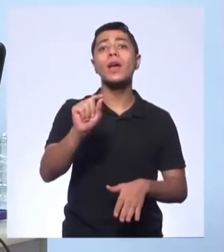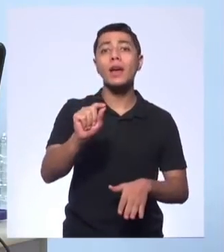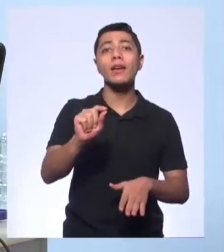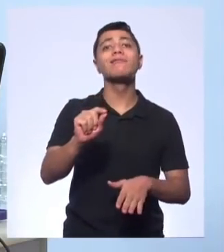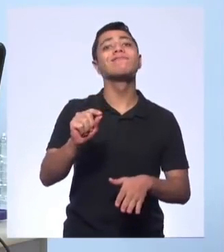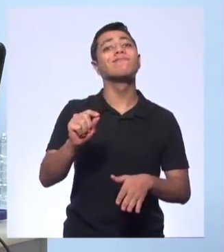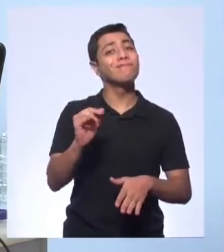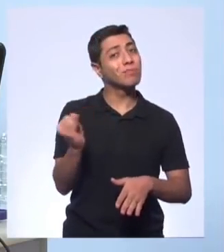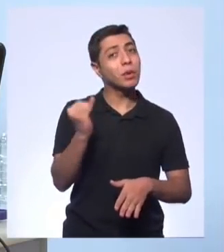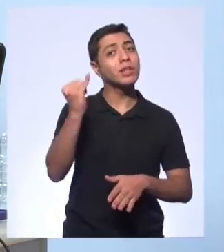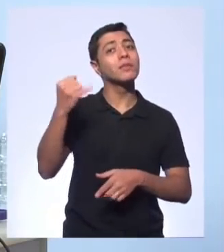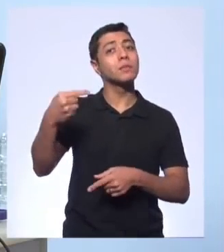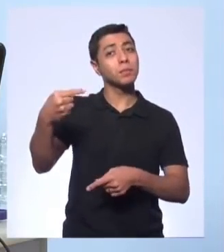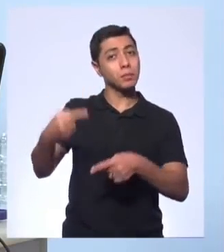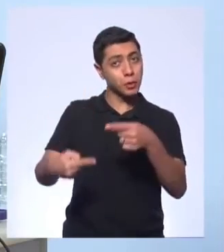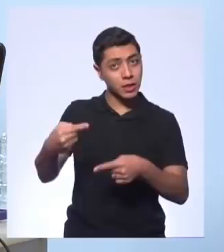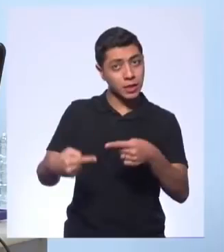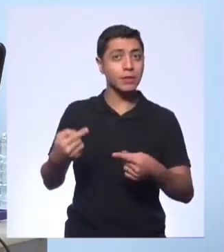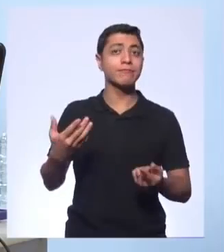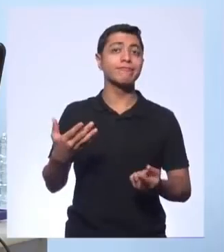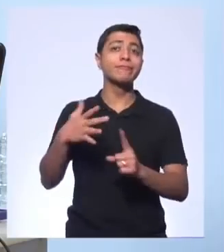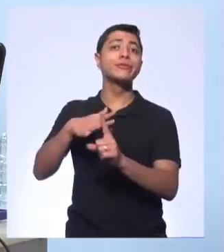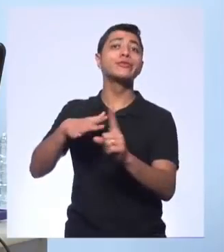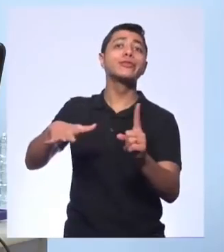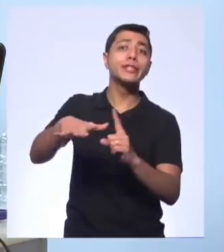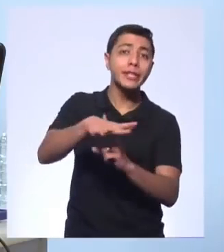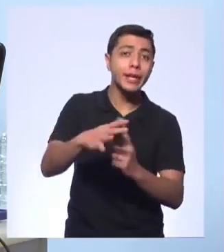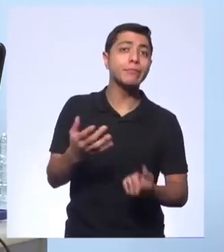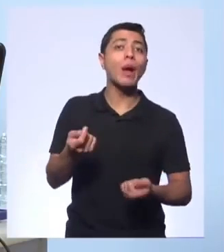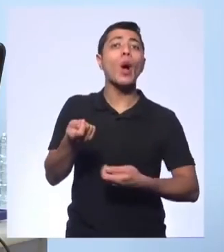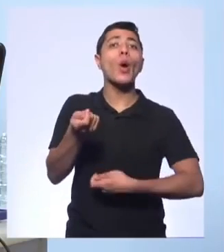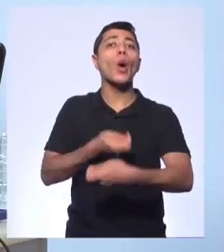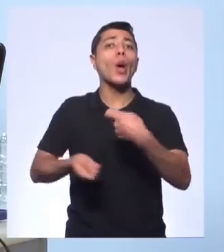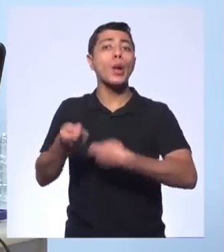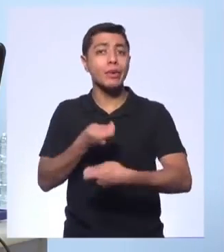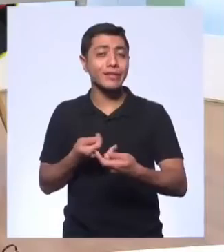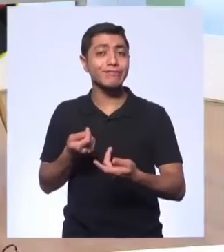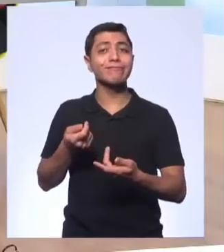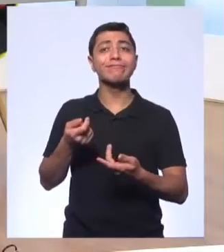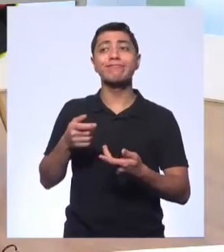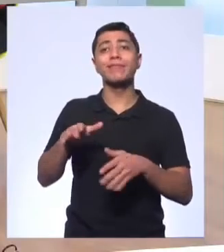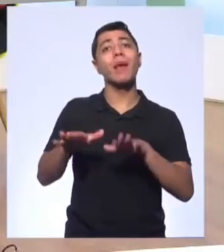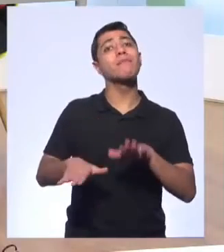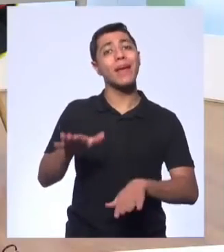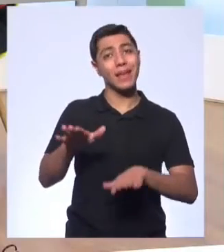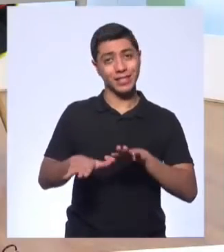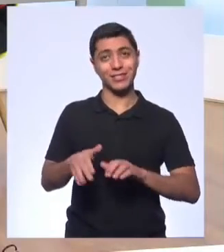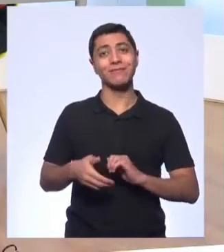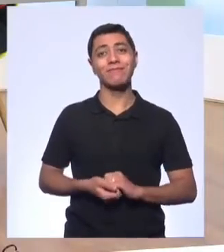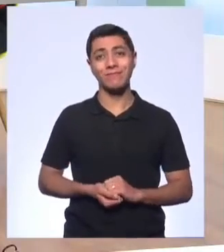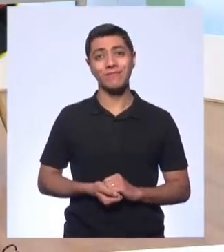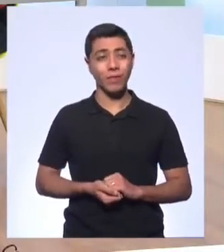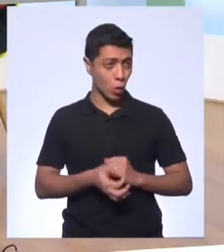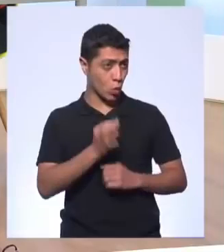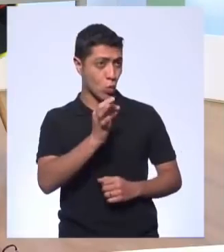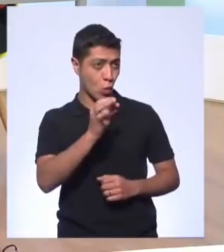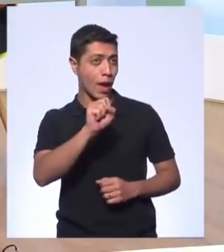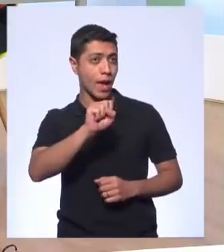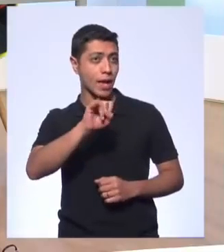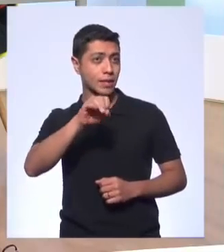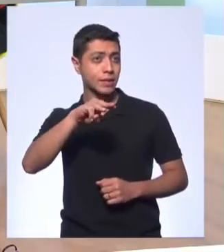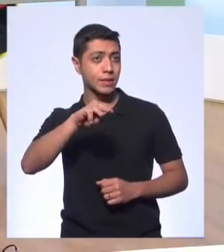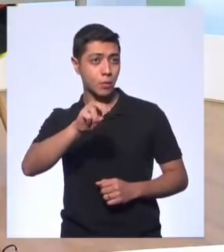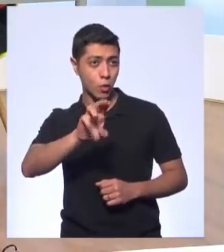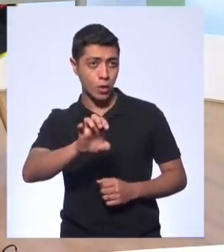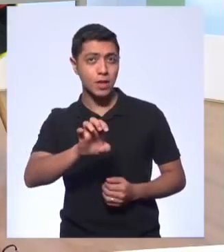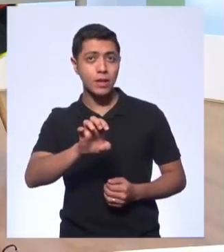políticas, questões socioeconômicas. Então, é muito difícil, né, Simone, a gente conseguir ter uma saúde